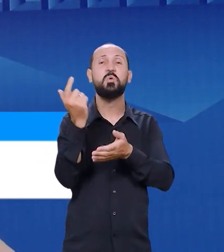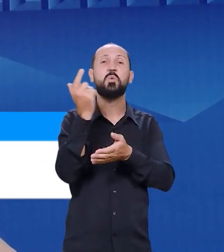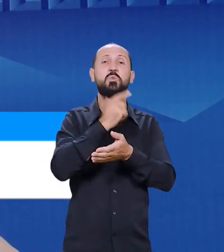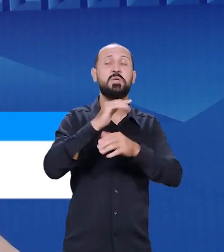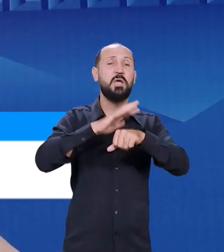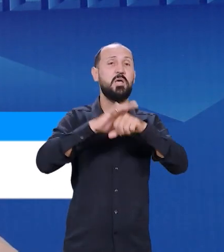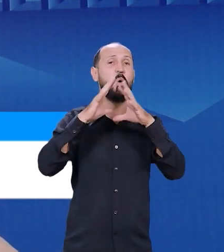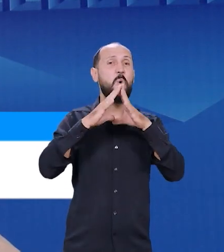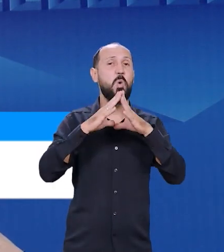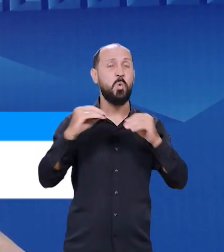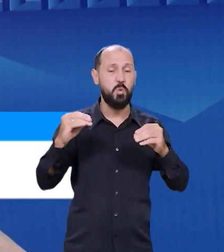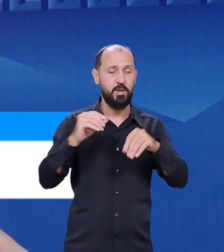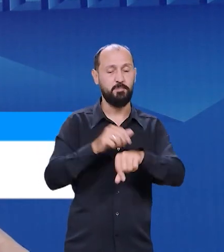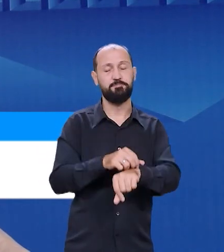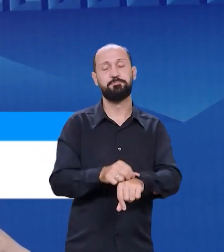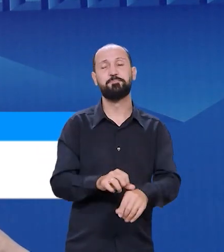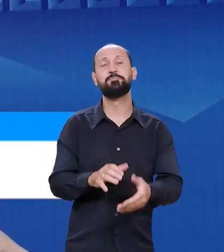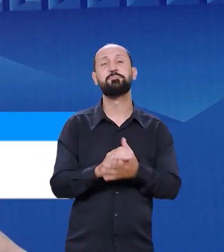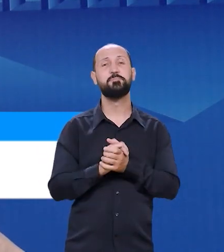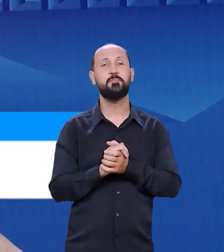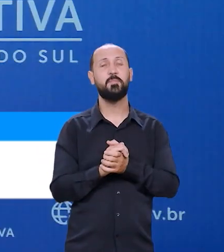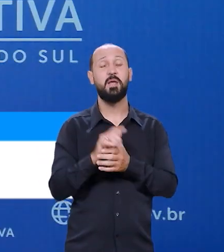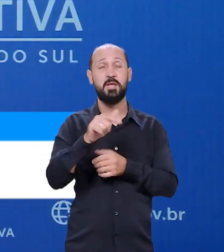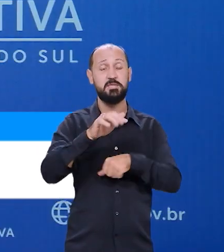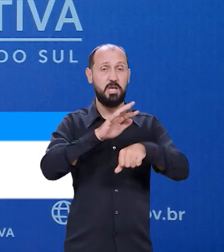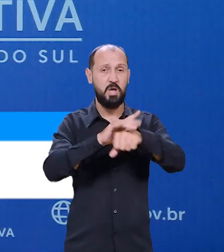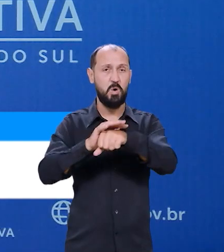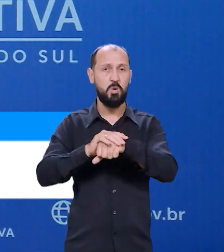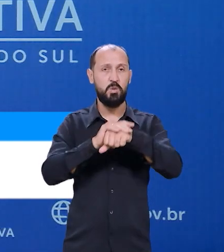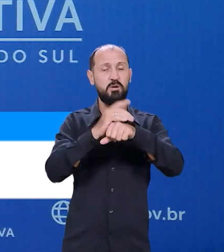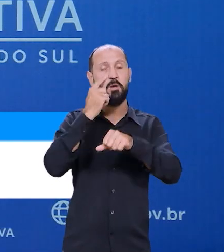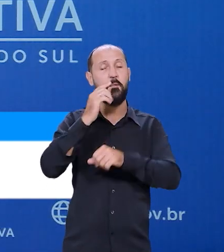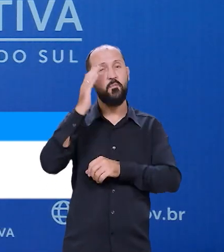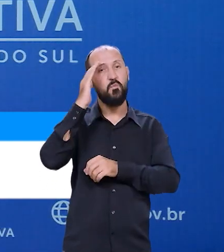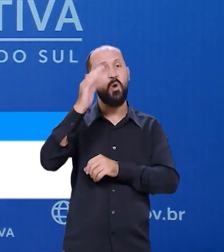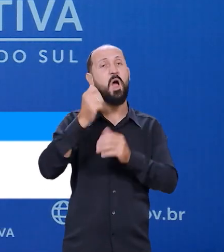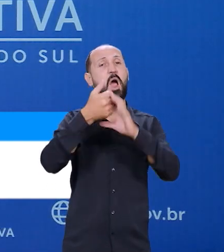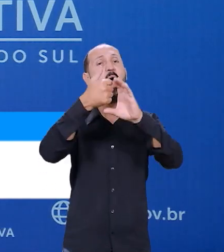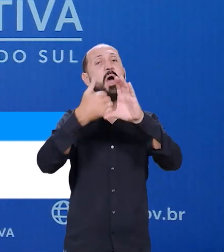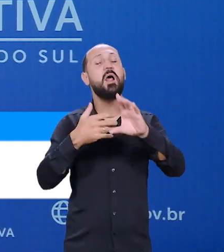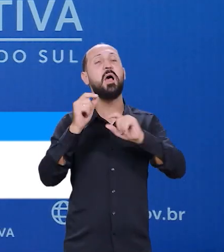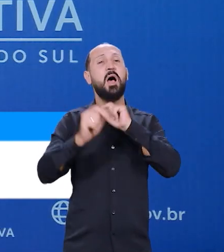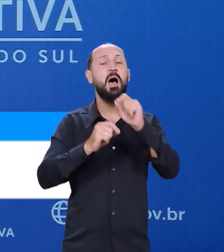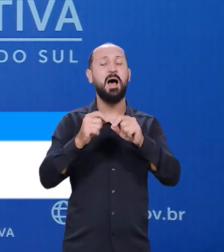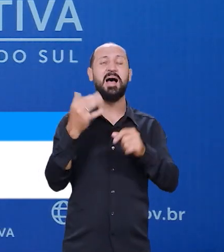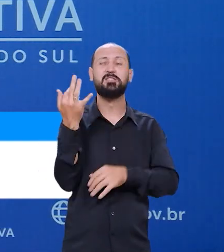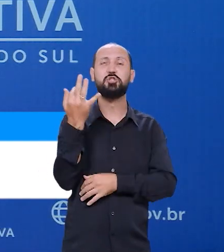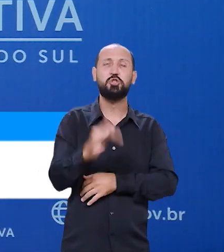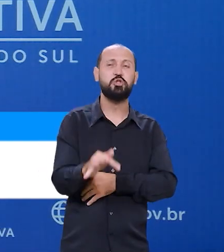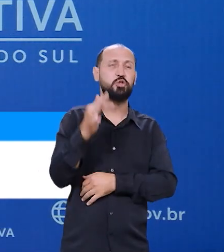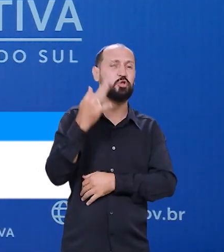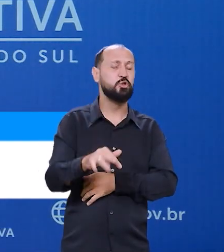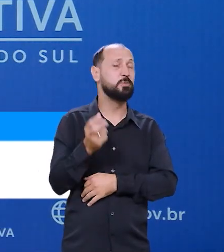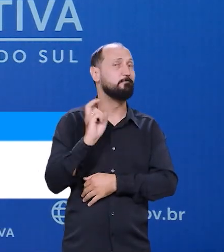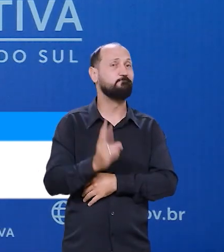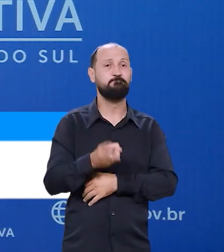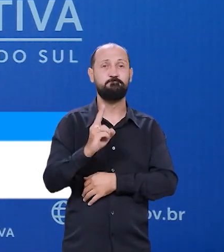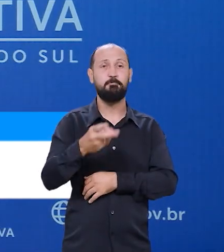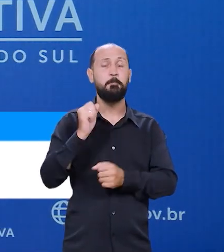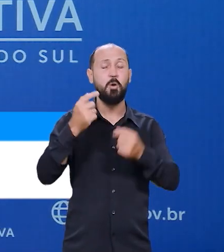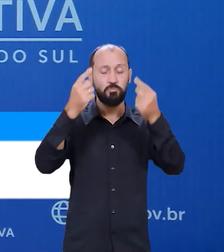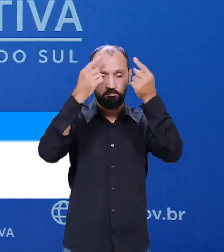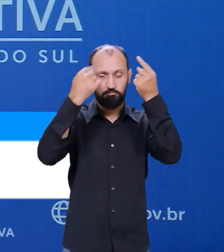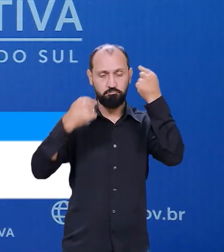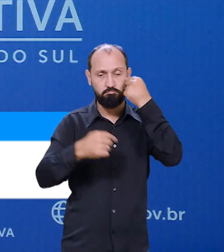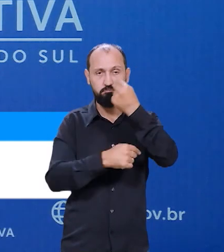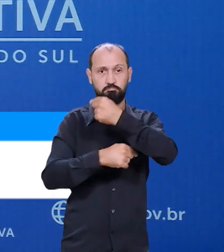que poderia estar curando, né, a fibromialgia. A fibromialgia tem como principal característica a dor crônica, que